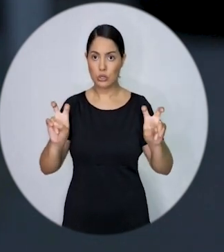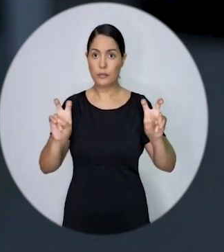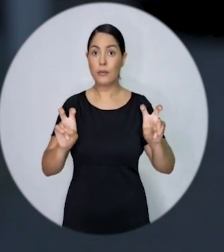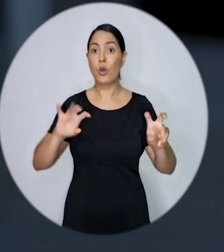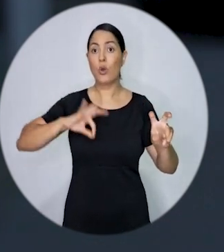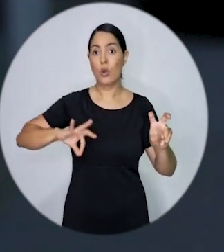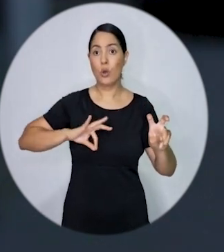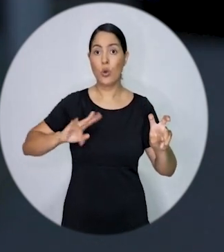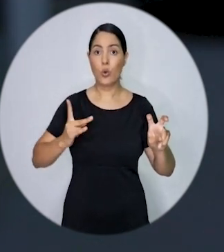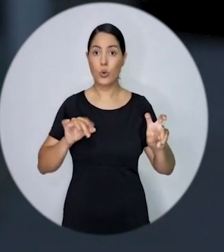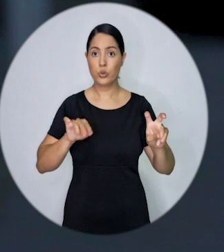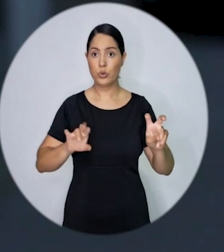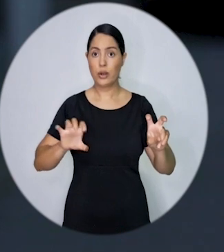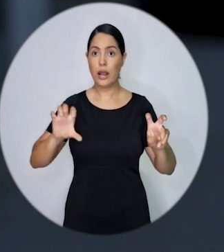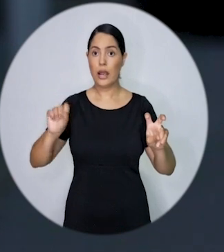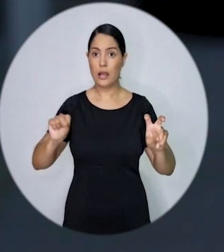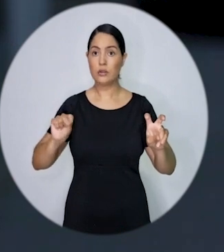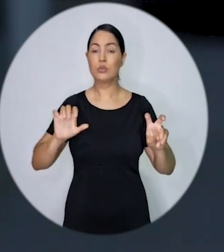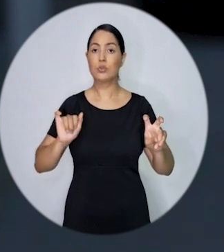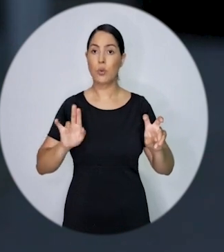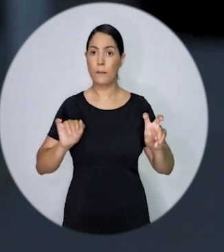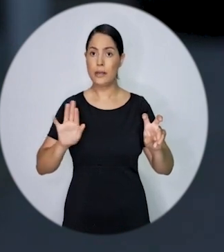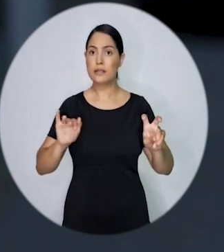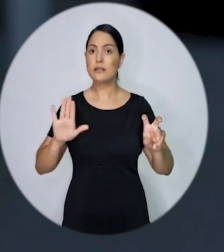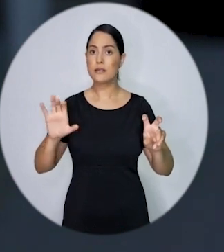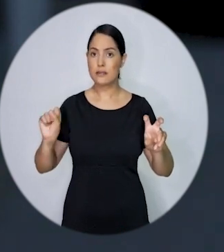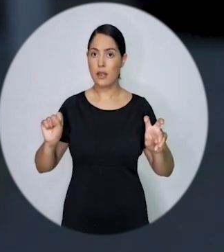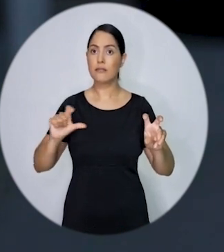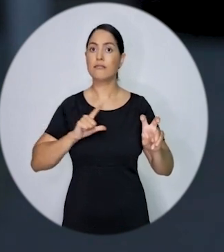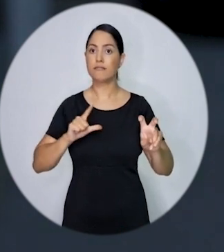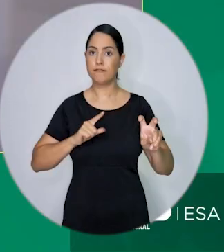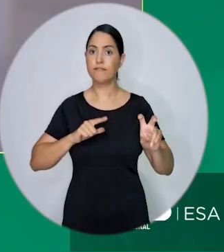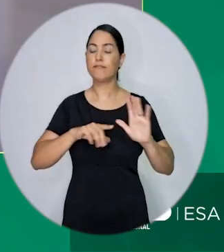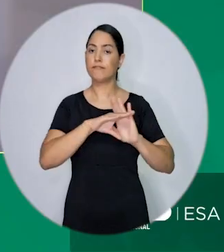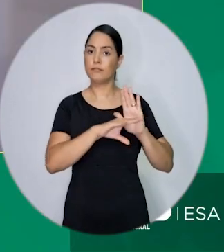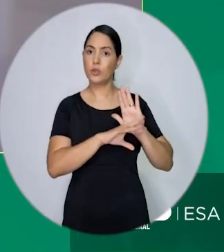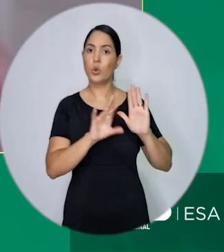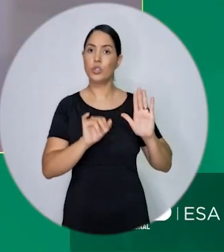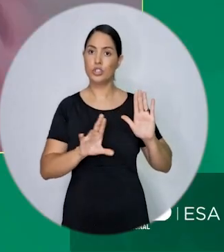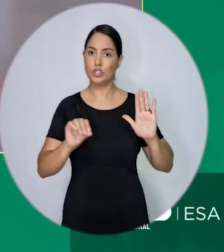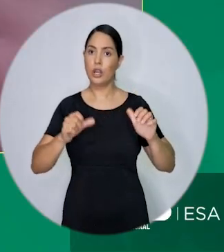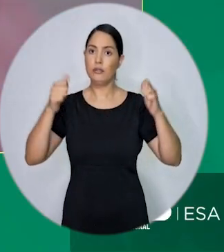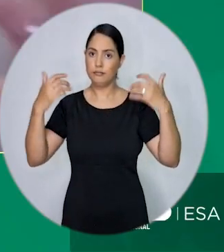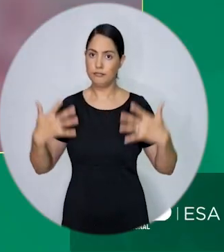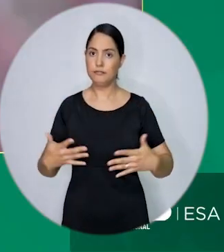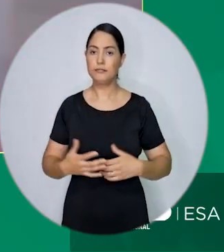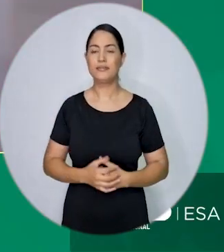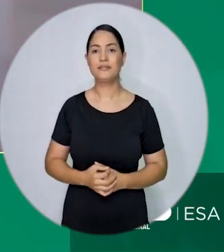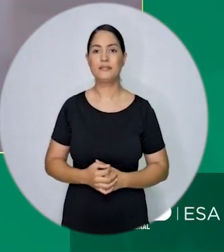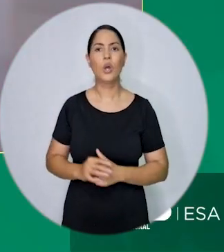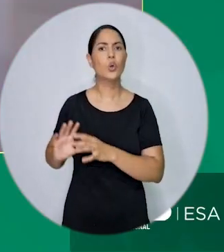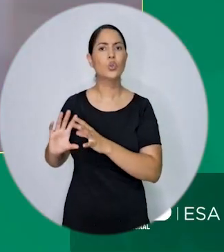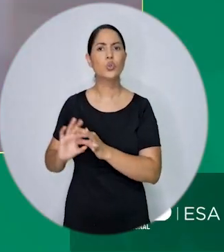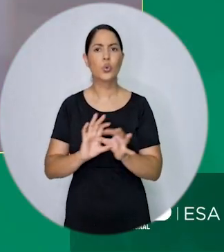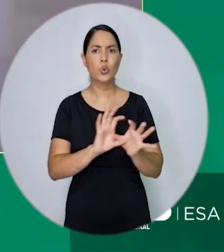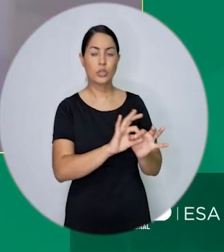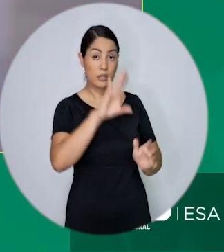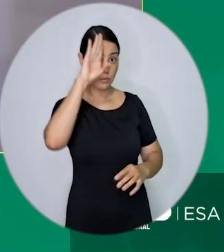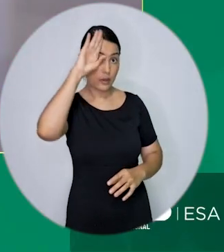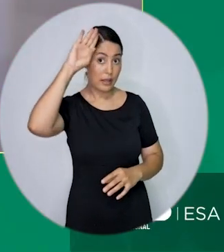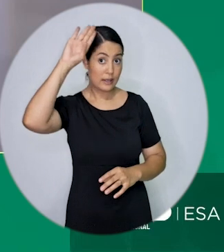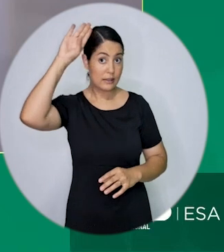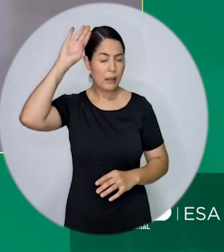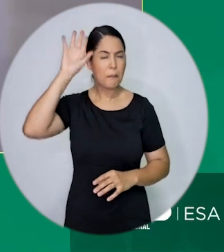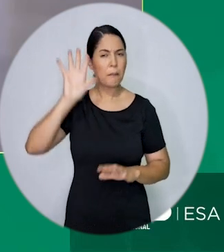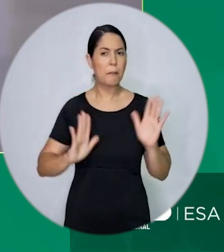O palestrante foi o doutor e mestre em Direito Processual Civil, Rogério Licastro. Em termos técnicos, em termos acadêmicos, esse assunto passou a